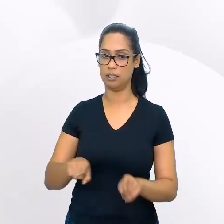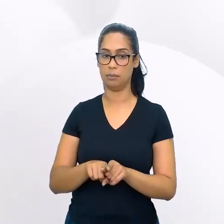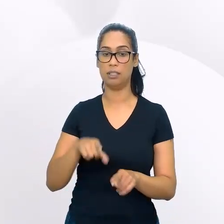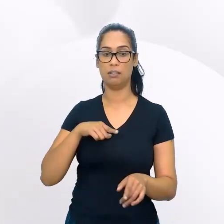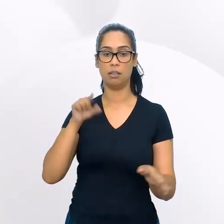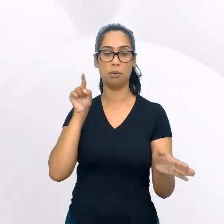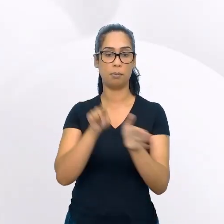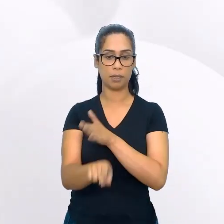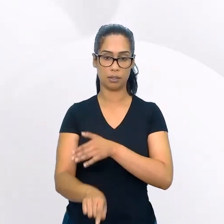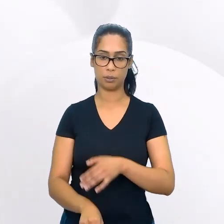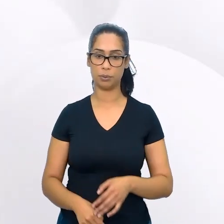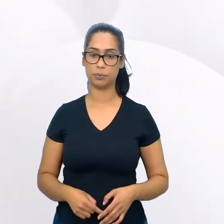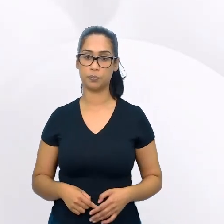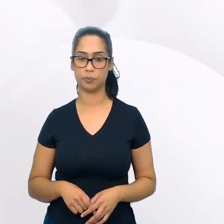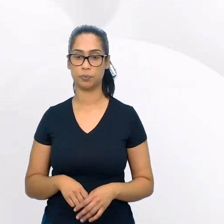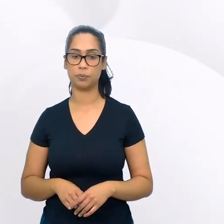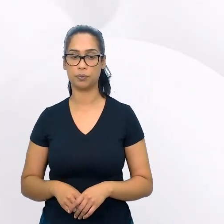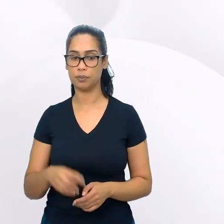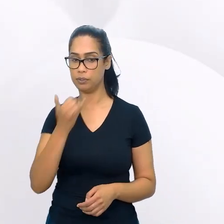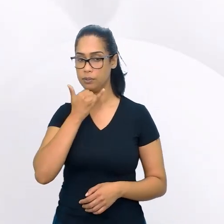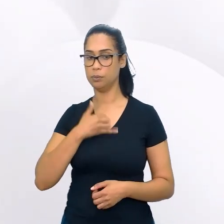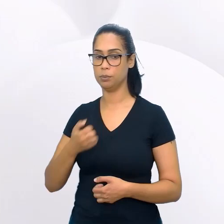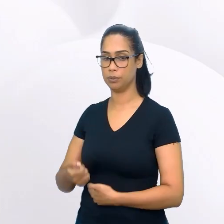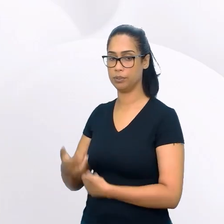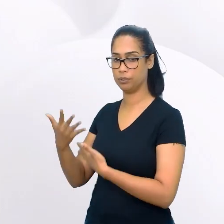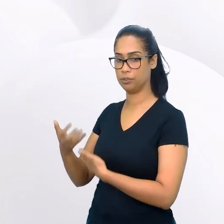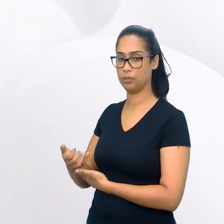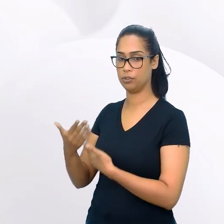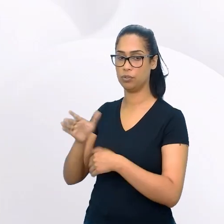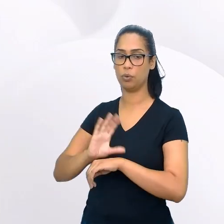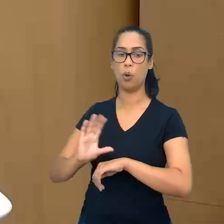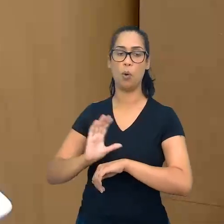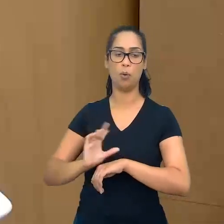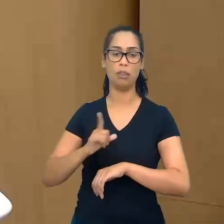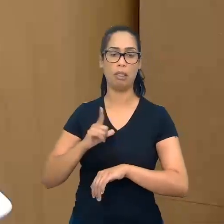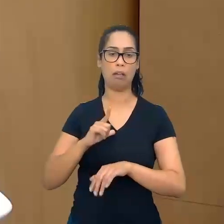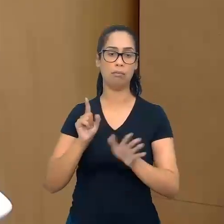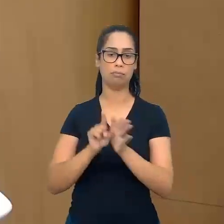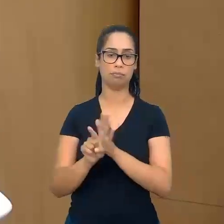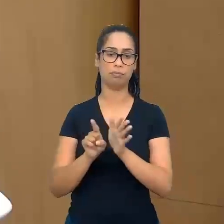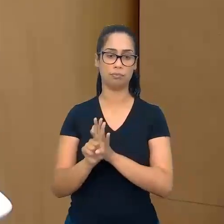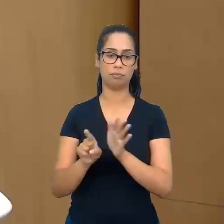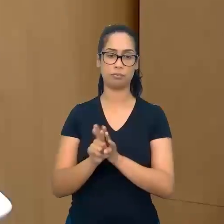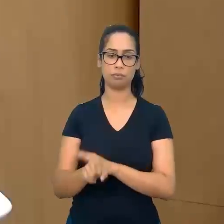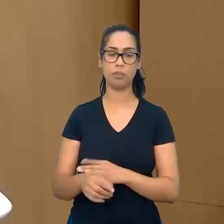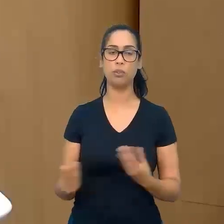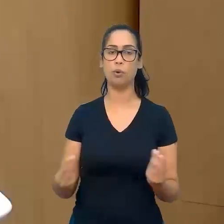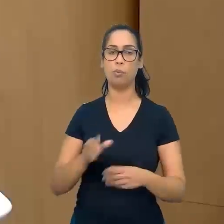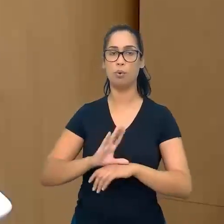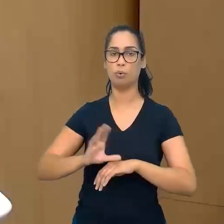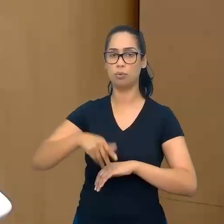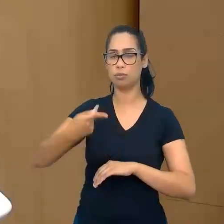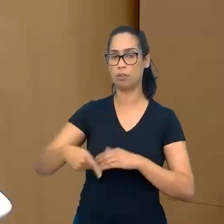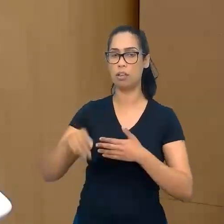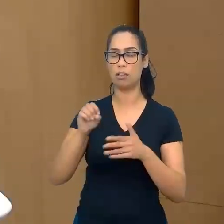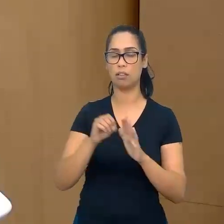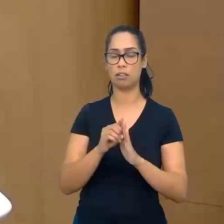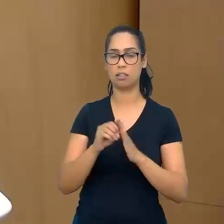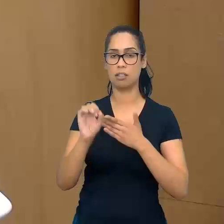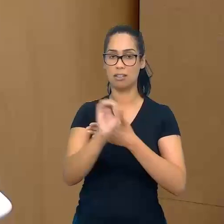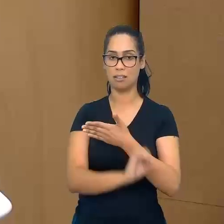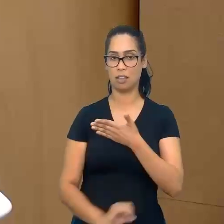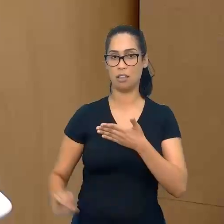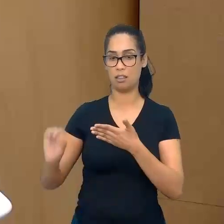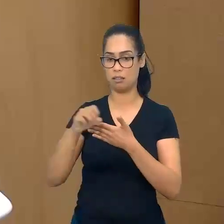no chat sobre em relação aos cursos né da Efapi eu acho que a gente